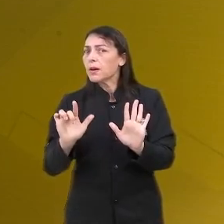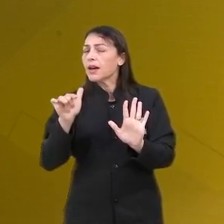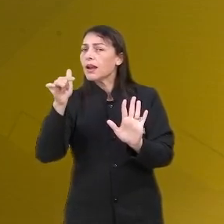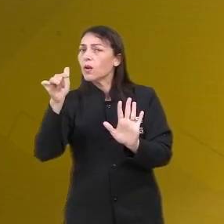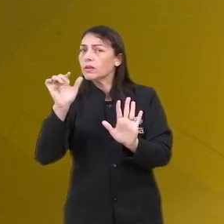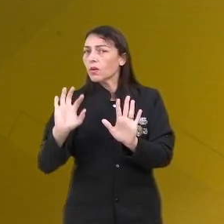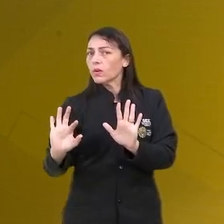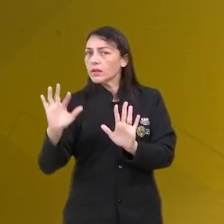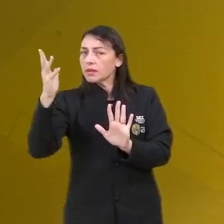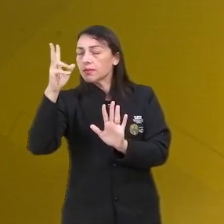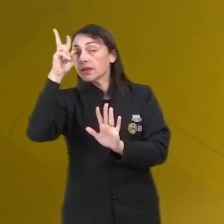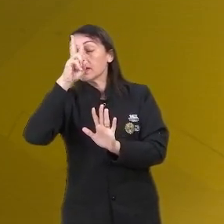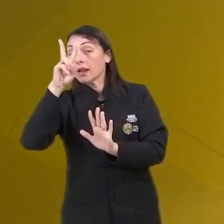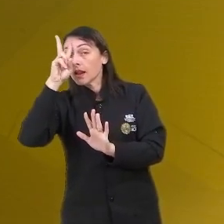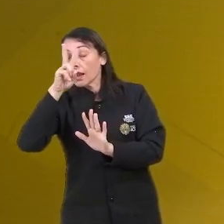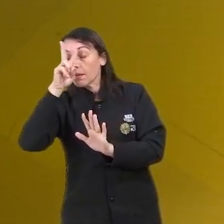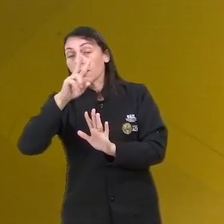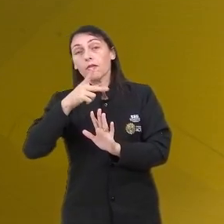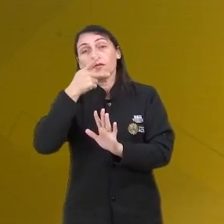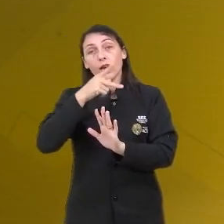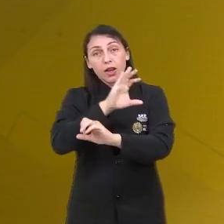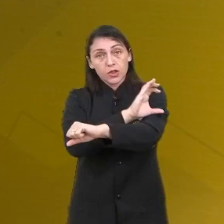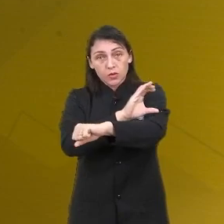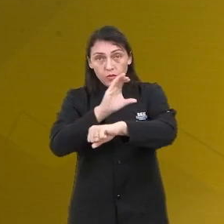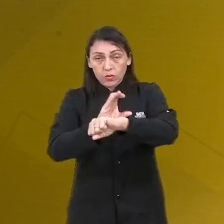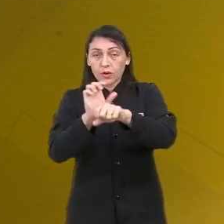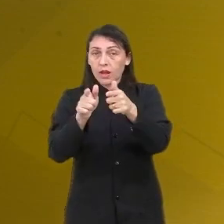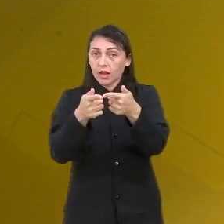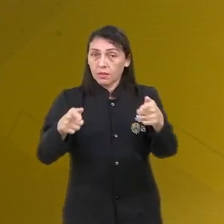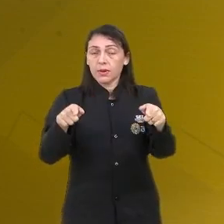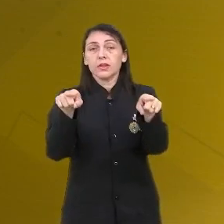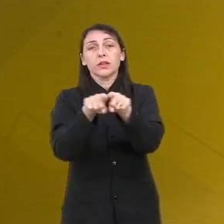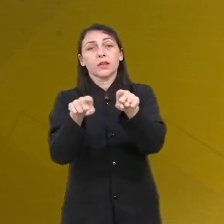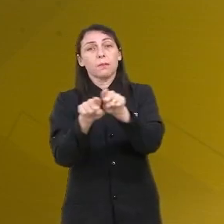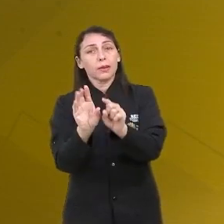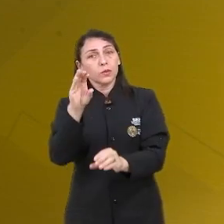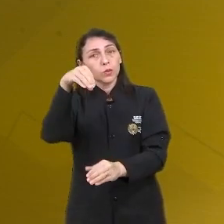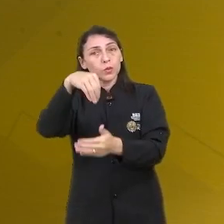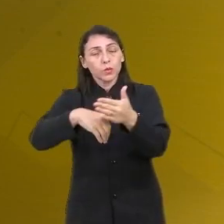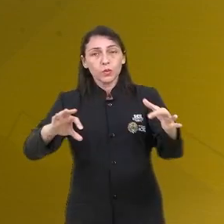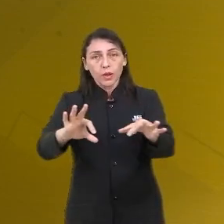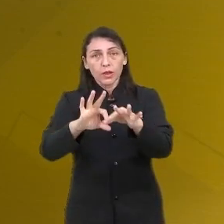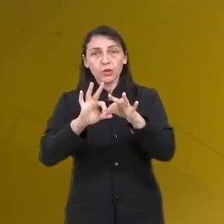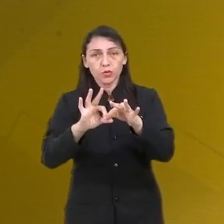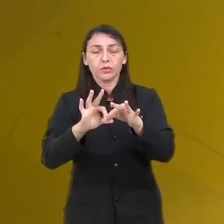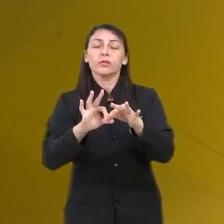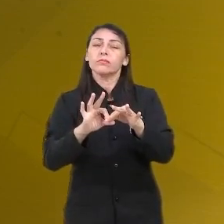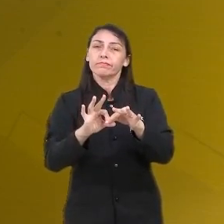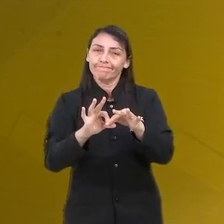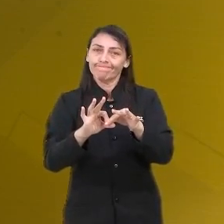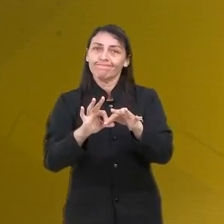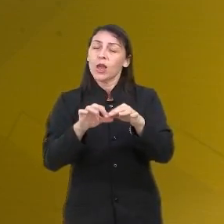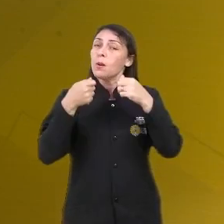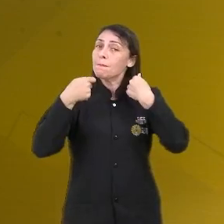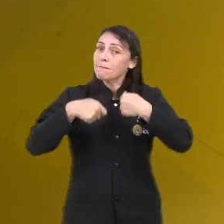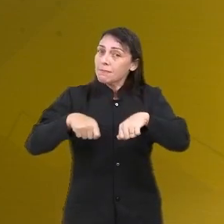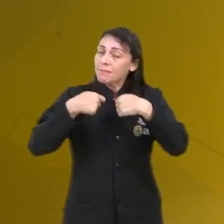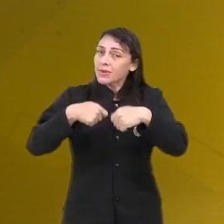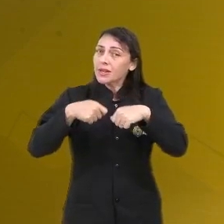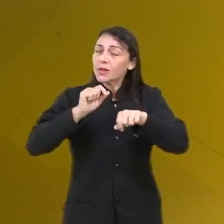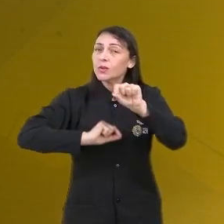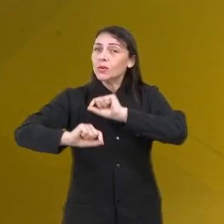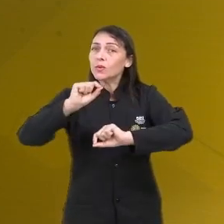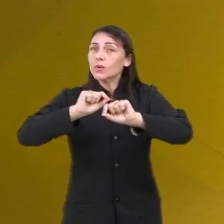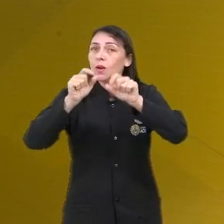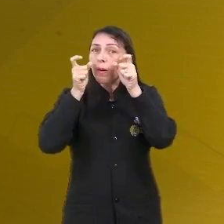situações? Lembra, quando a gente fala de cultura, a gramática também está ali junta, também está atrelada. E eu necessito dar